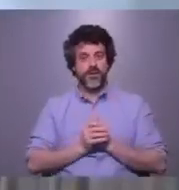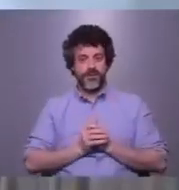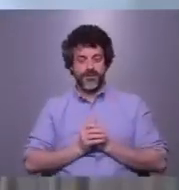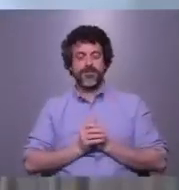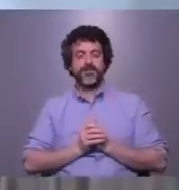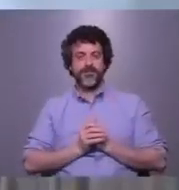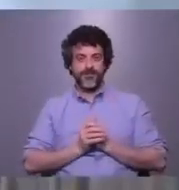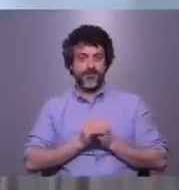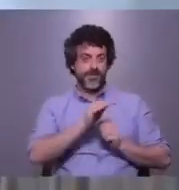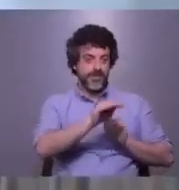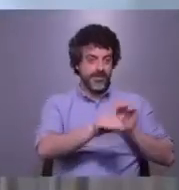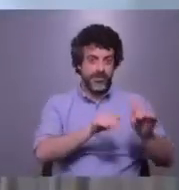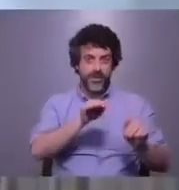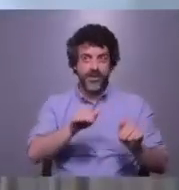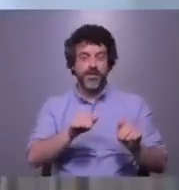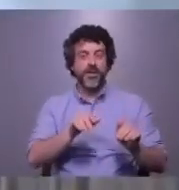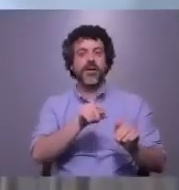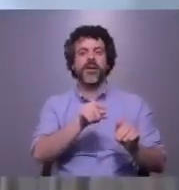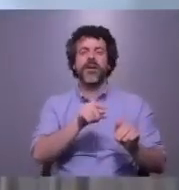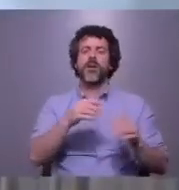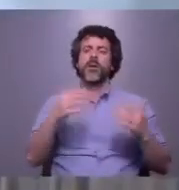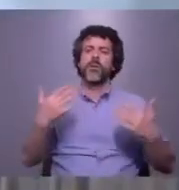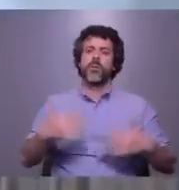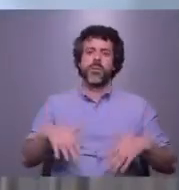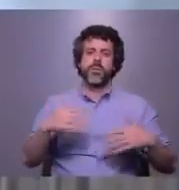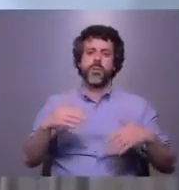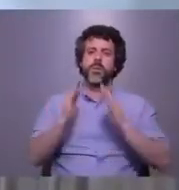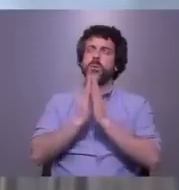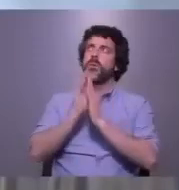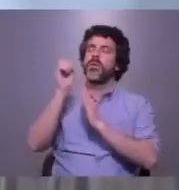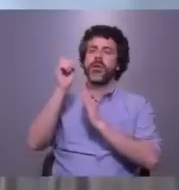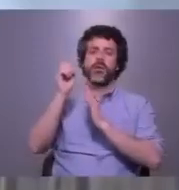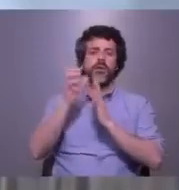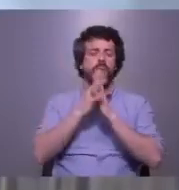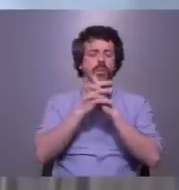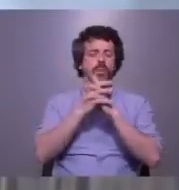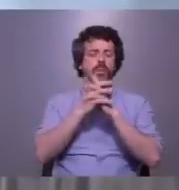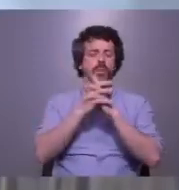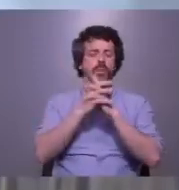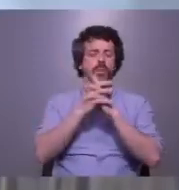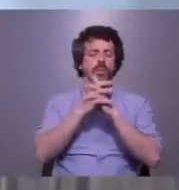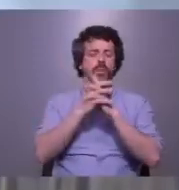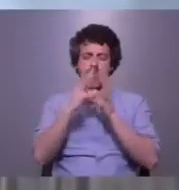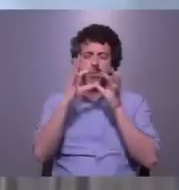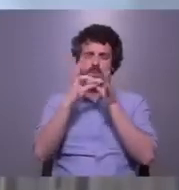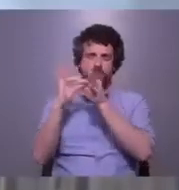Foram chamados a uma forte experiência de Deus, nomeadamente na oração.